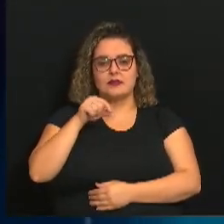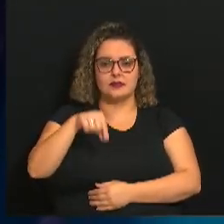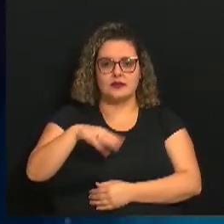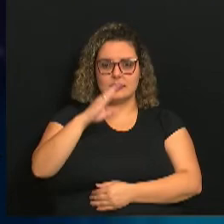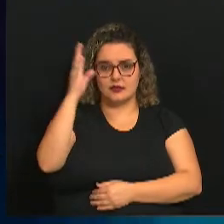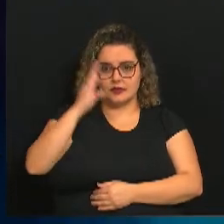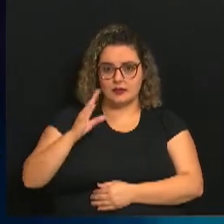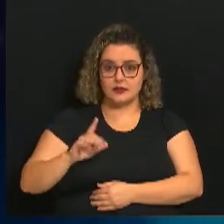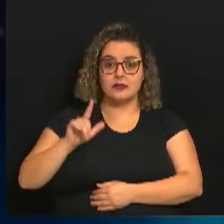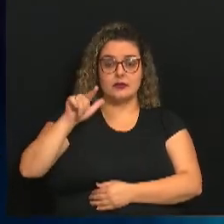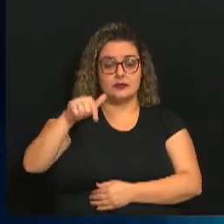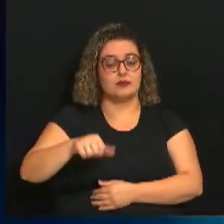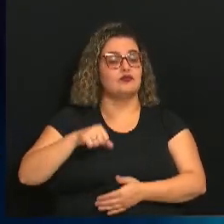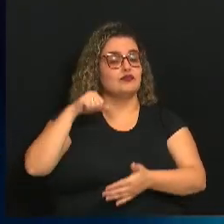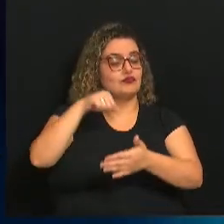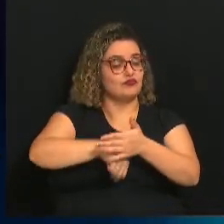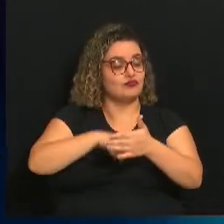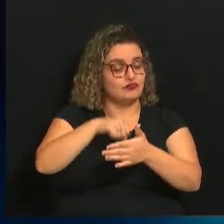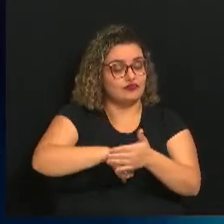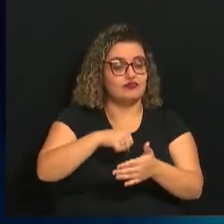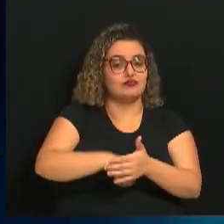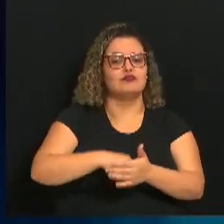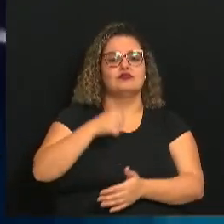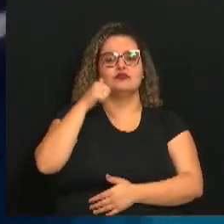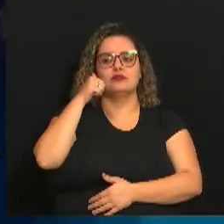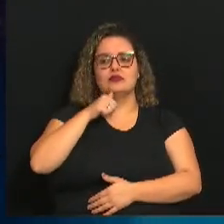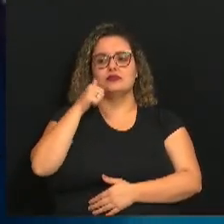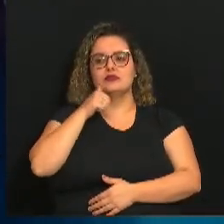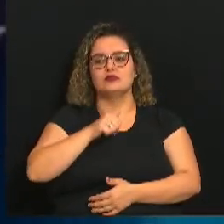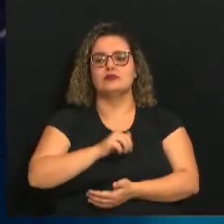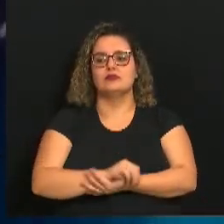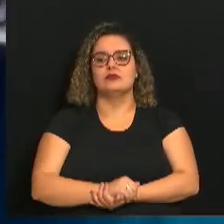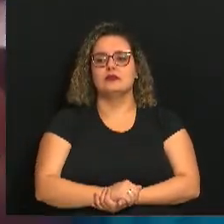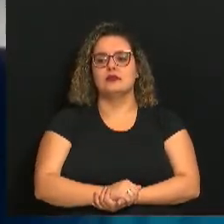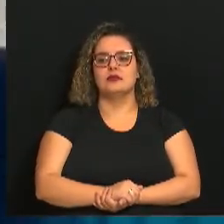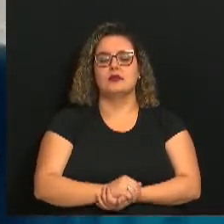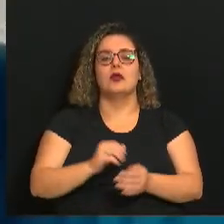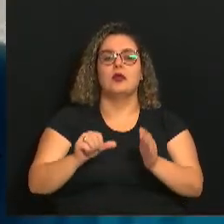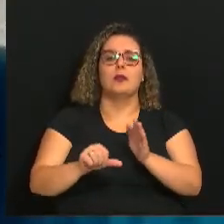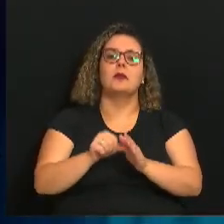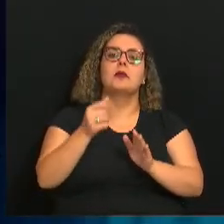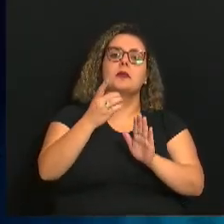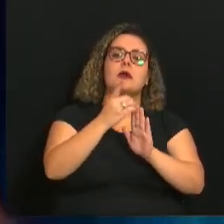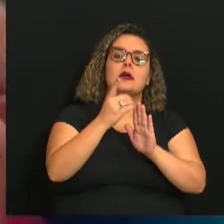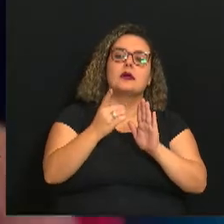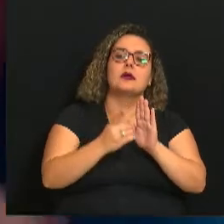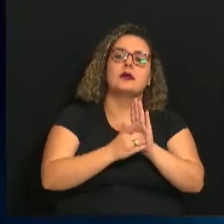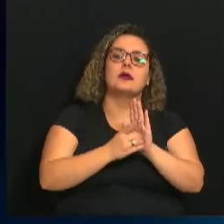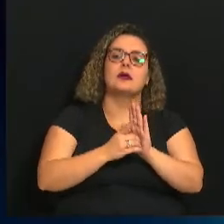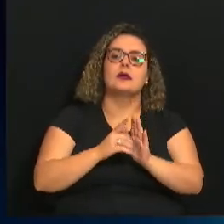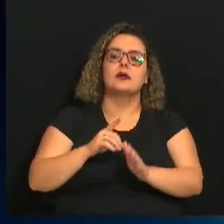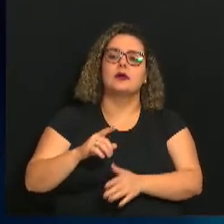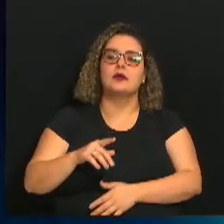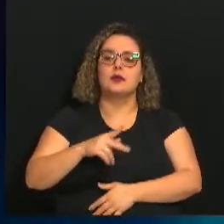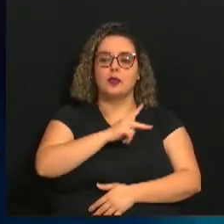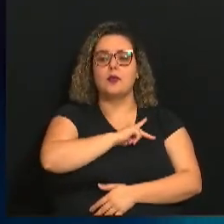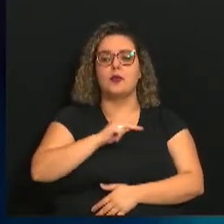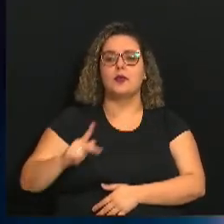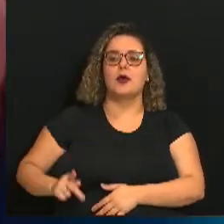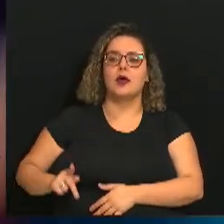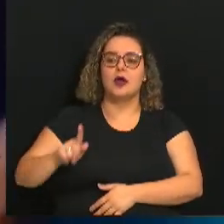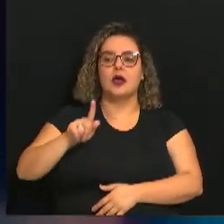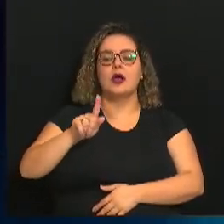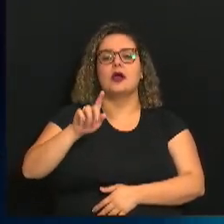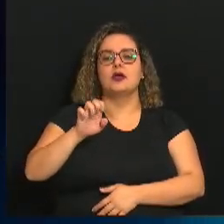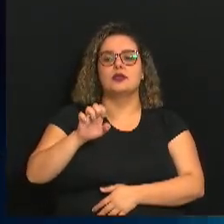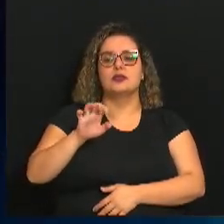muita luta, né, a luta das mulheres. Lembrando que primeiro o decreto do Getúlio falava que só podiam votar as mulheres sérias, que